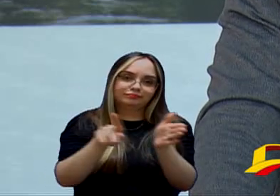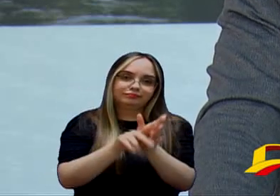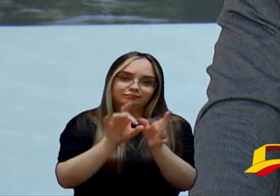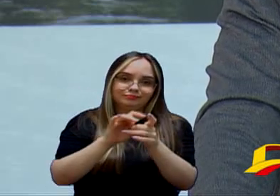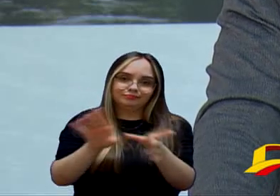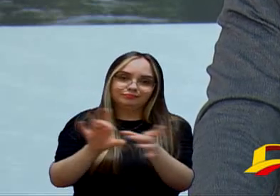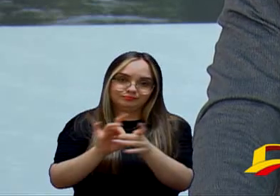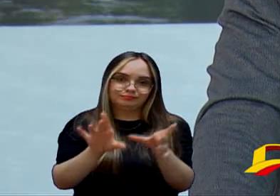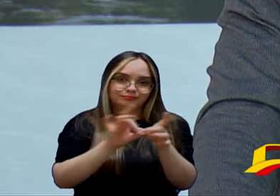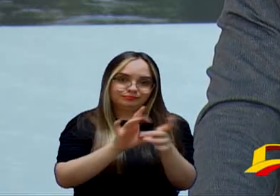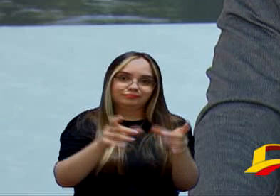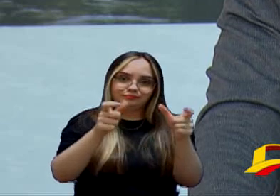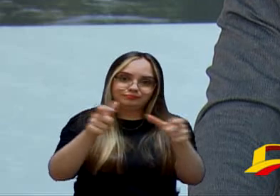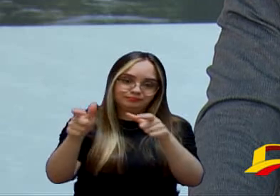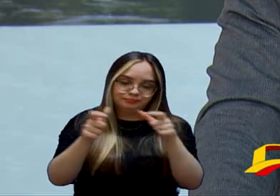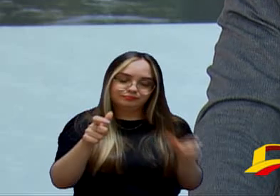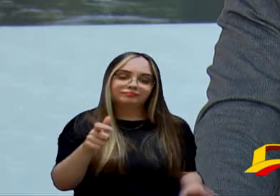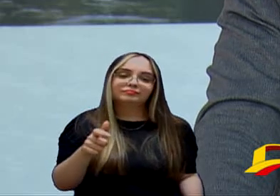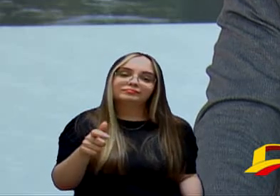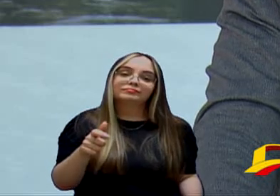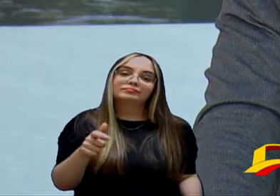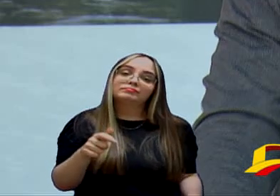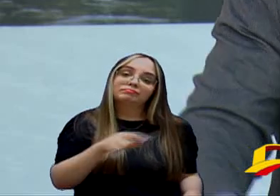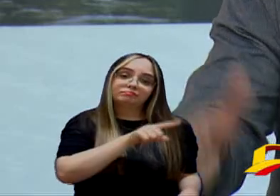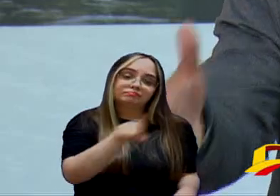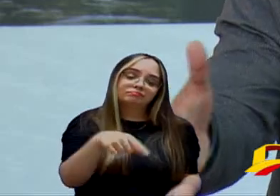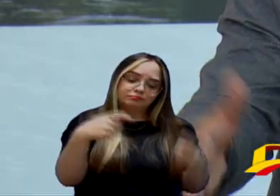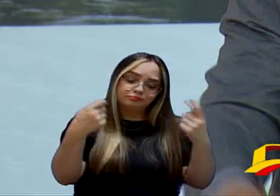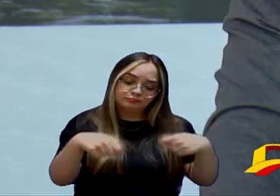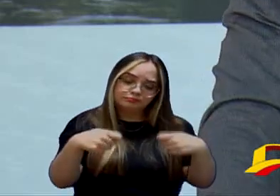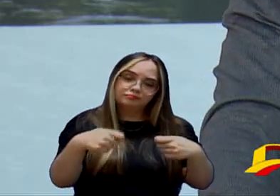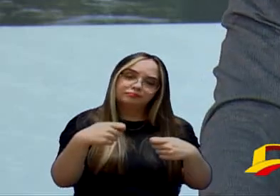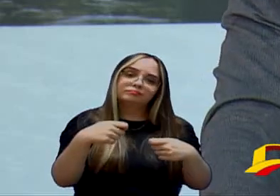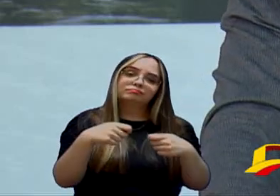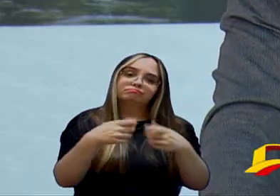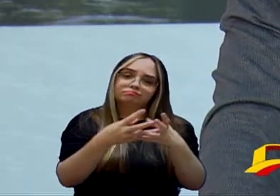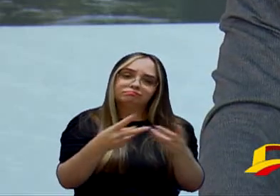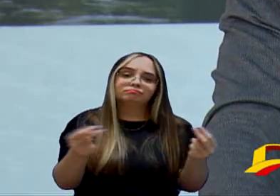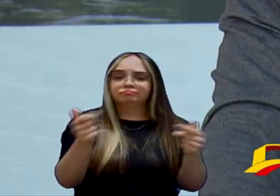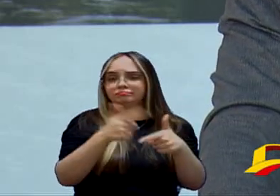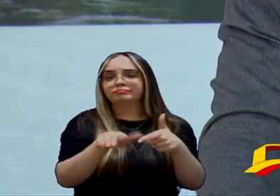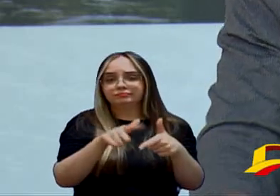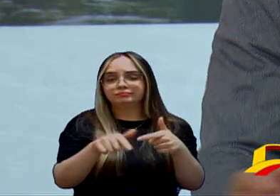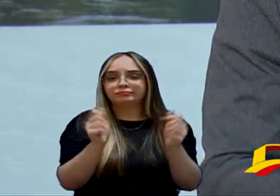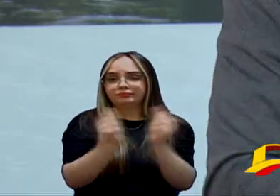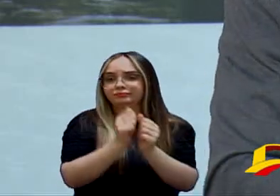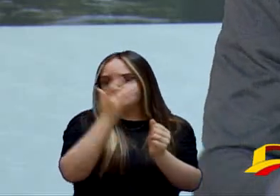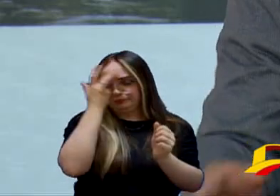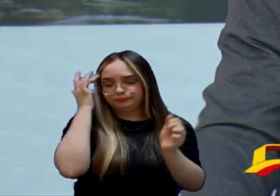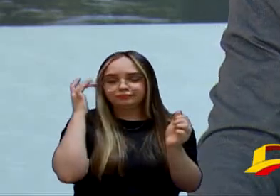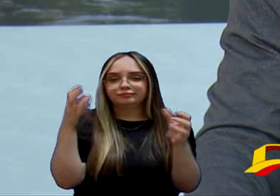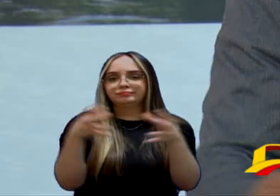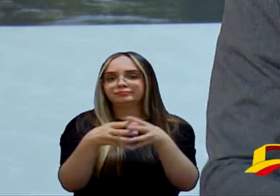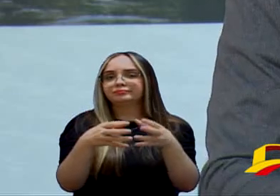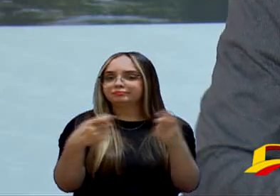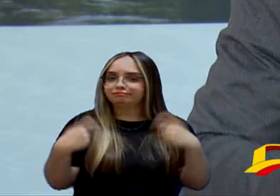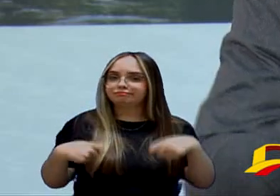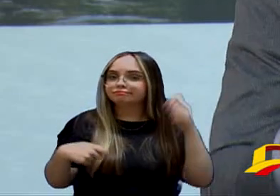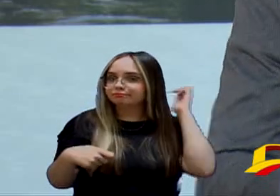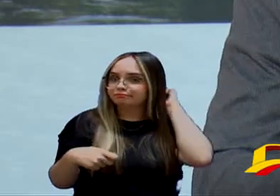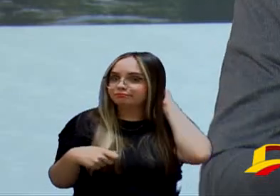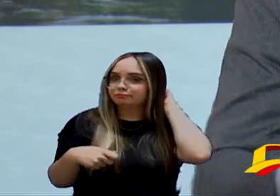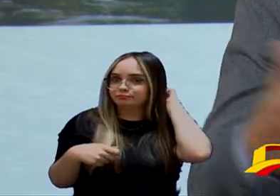autorizações desses loteamento Tome uma Providência e resolva esse problema junto com a comunidade Lá para que isso